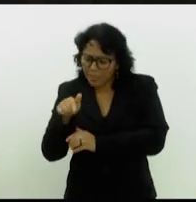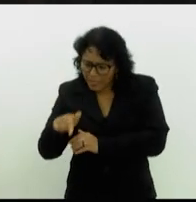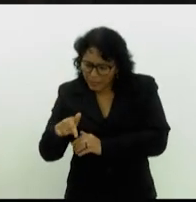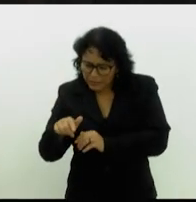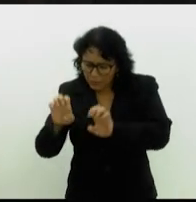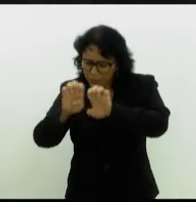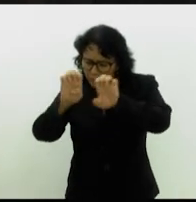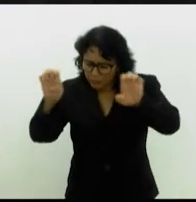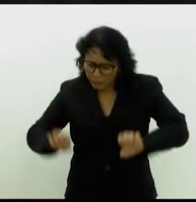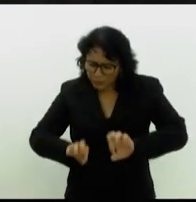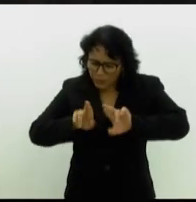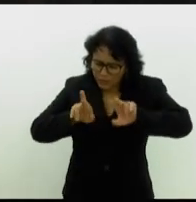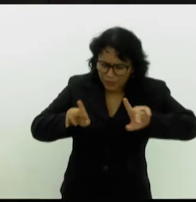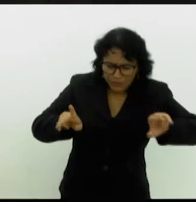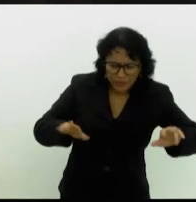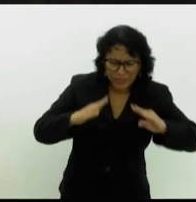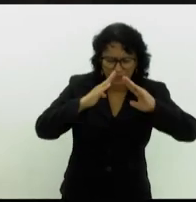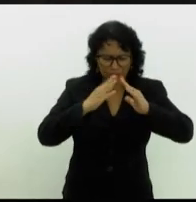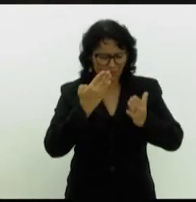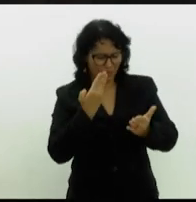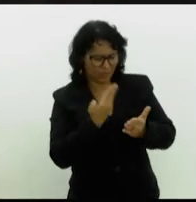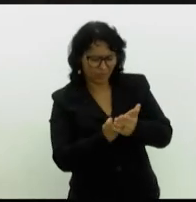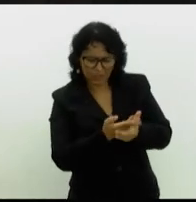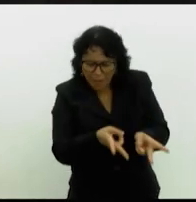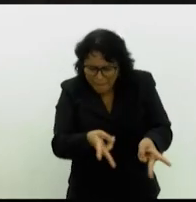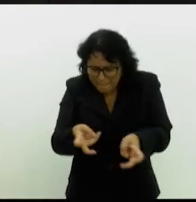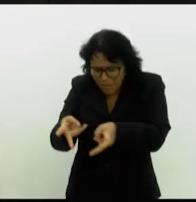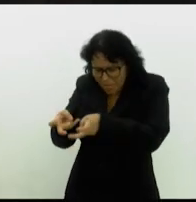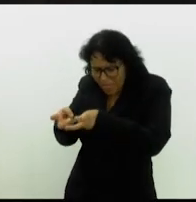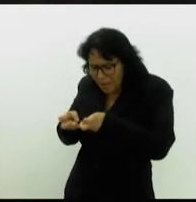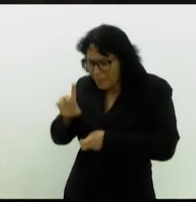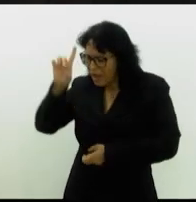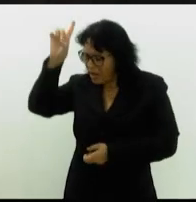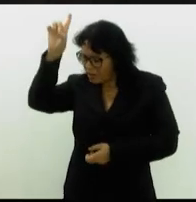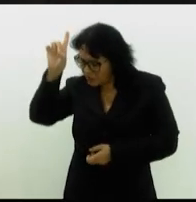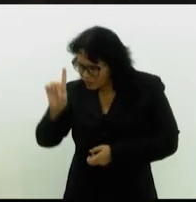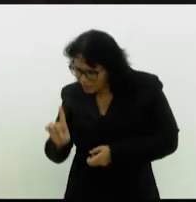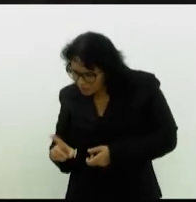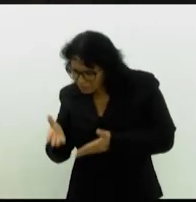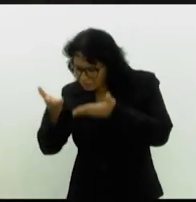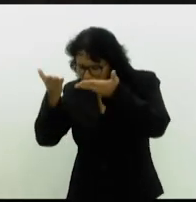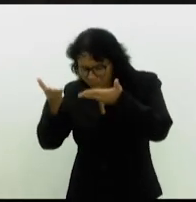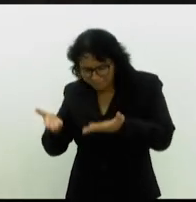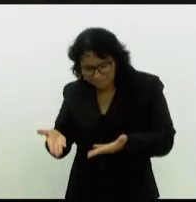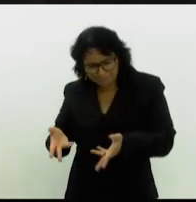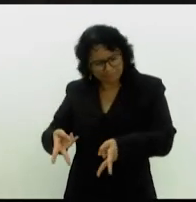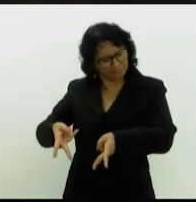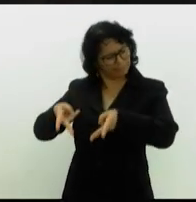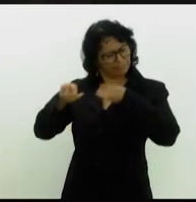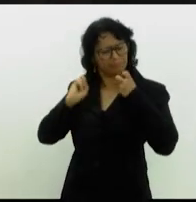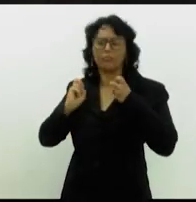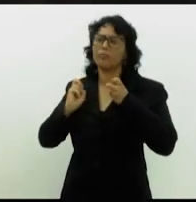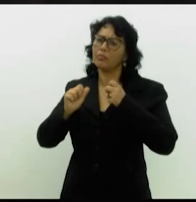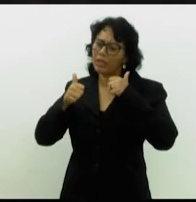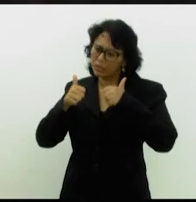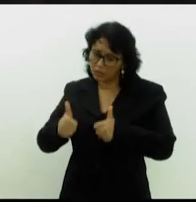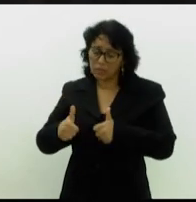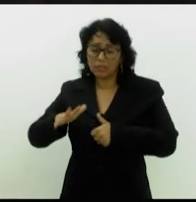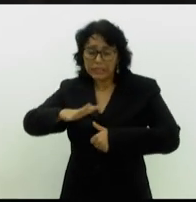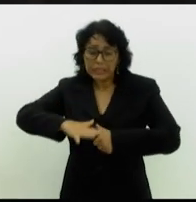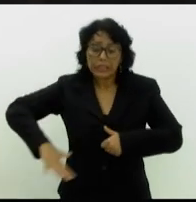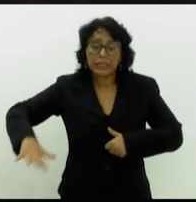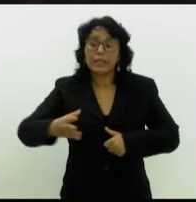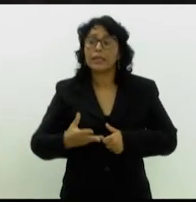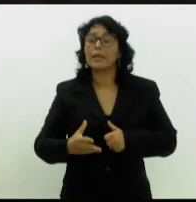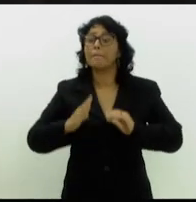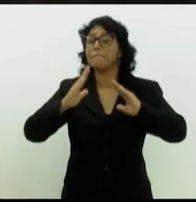diferenciada de escola que você tinha as diretoras formais como nós temos mas tinha diretora também Comunitária e Tinha alguns